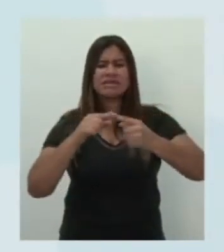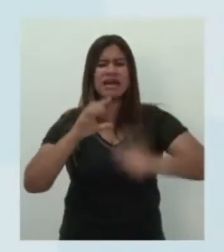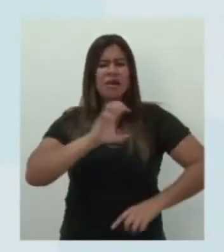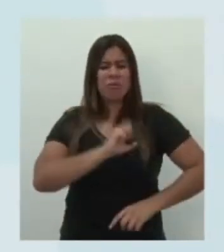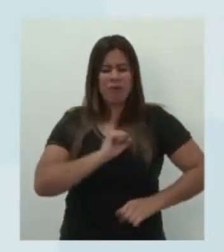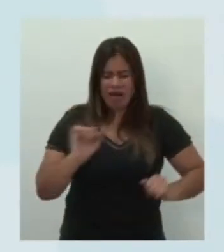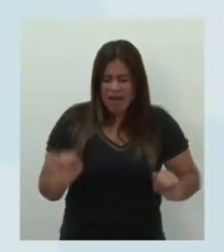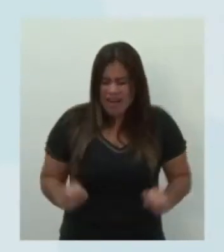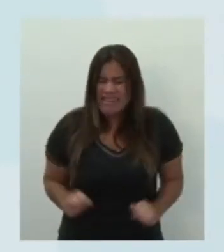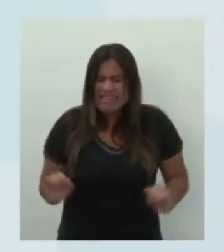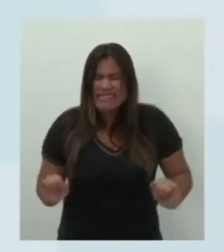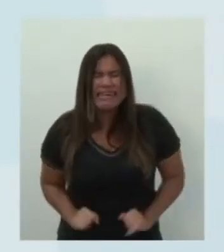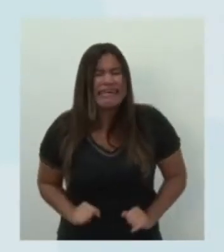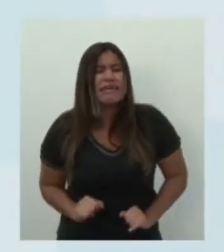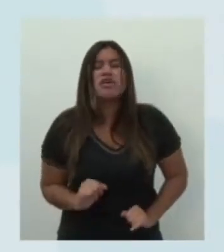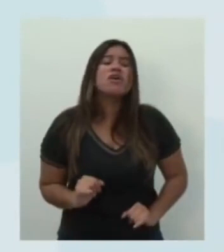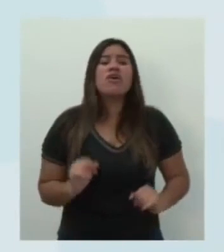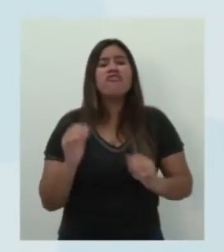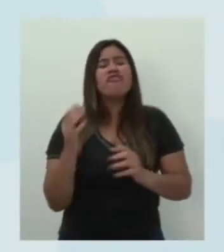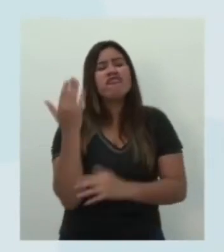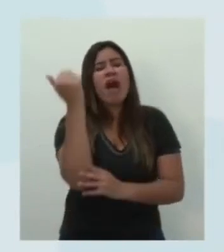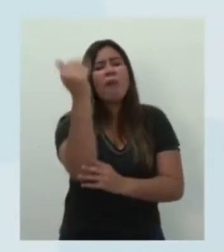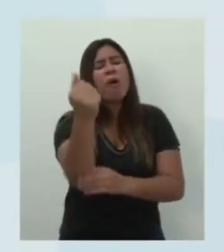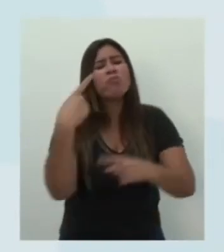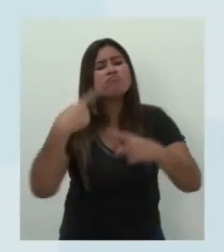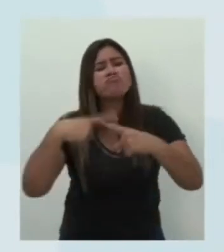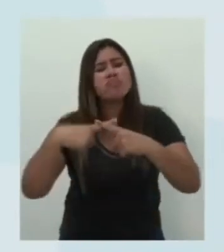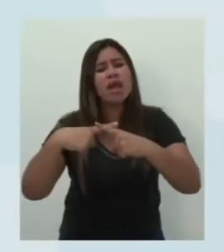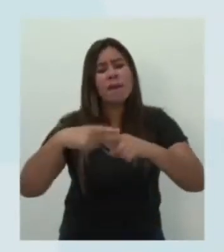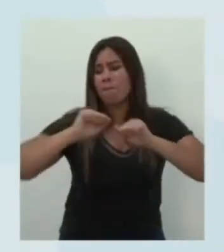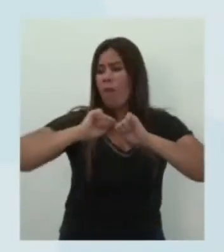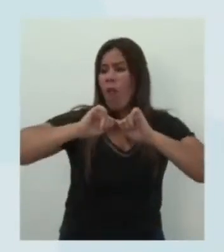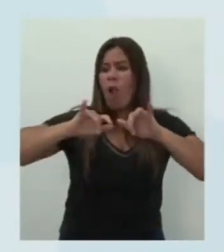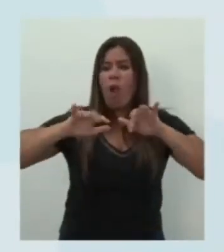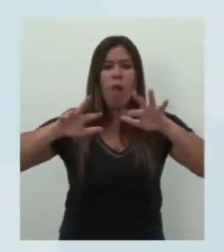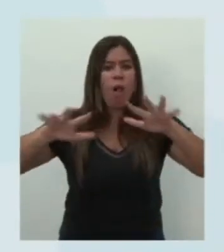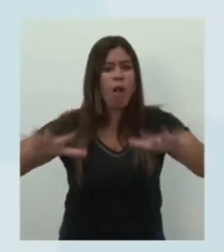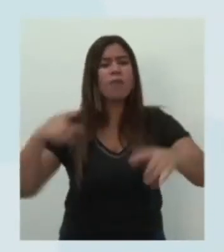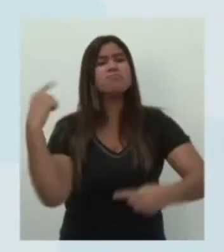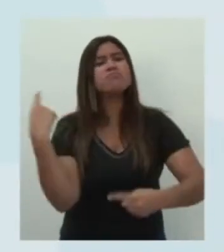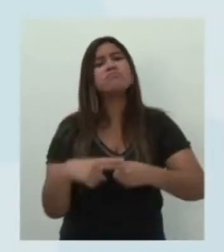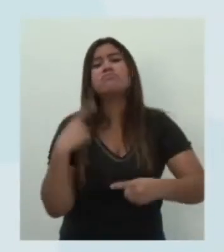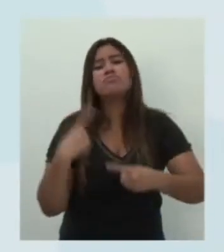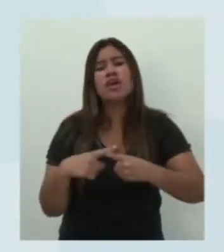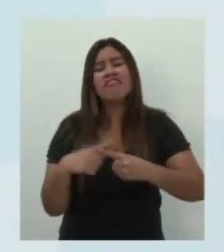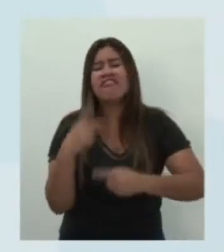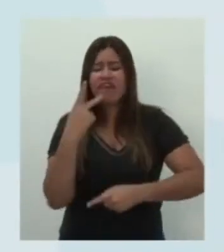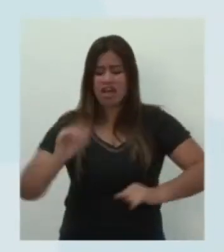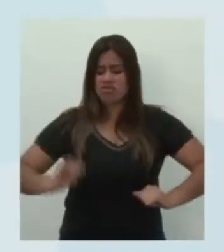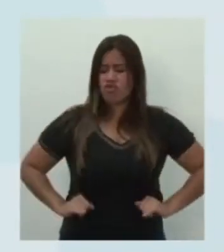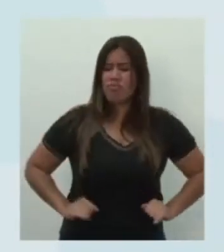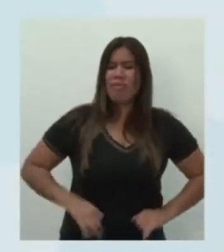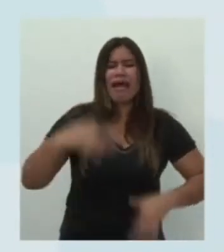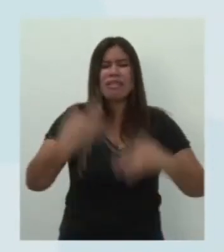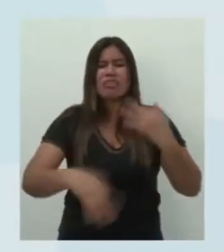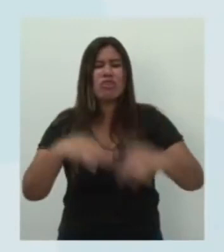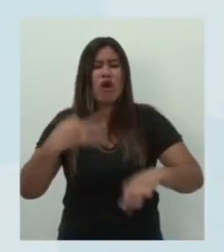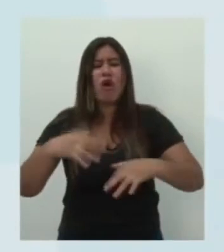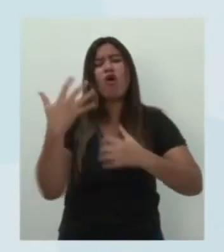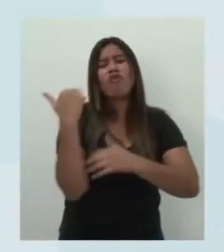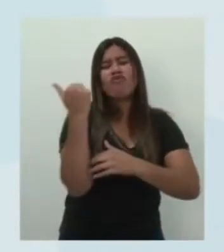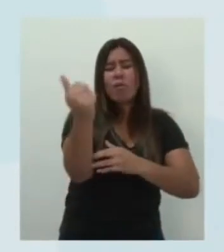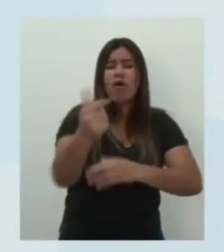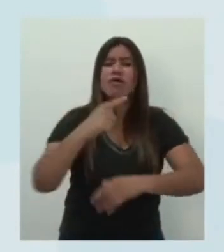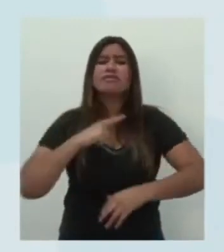no nosso cotidiano? Por que vocês acreditam que essas cantigas, hoje, as canções que falam de sofrimento, de dor, fazem tanto sucesso?